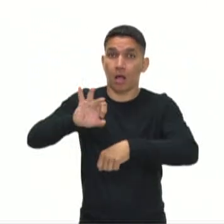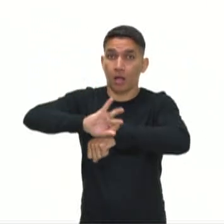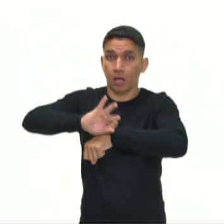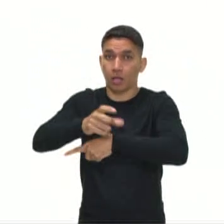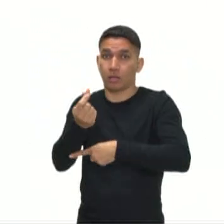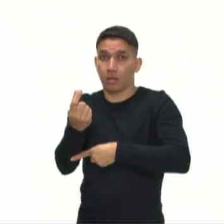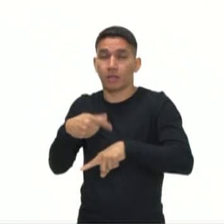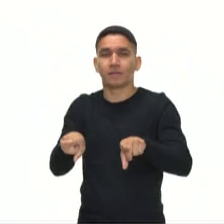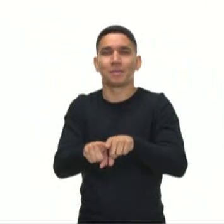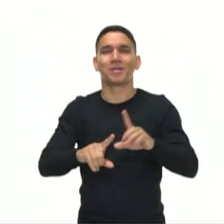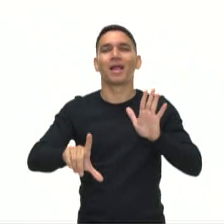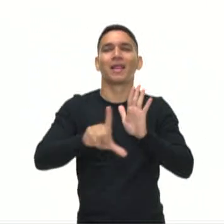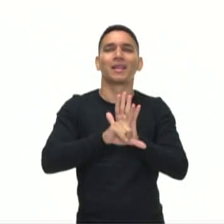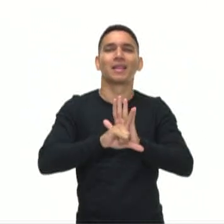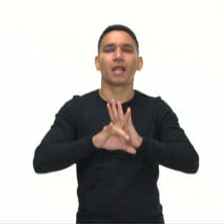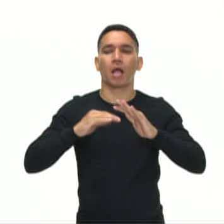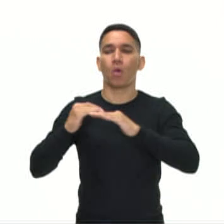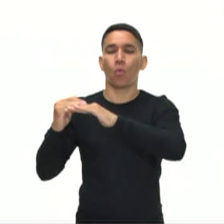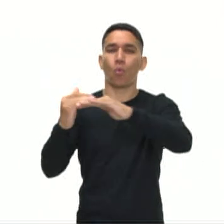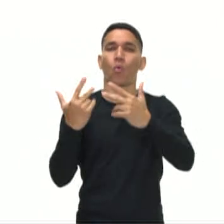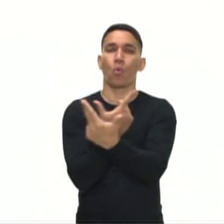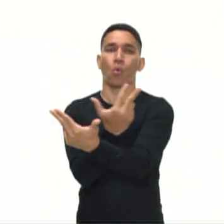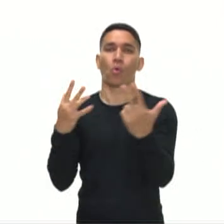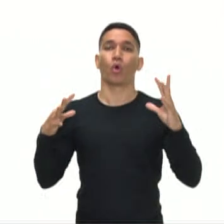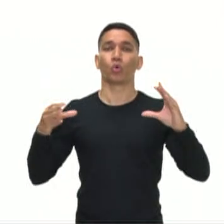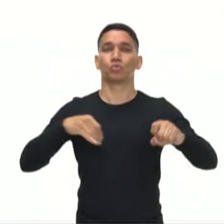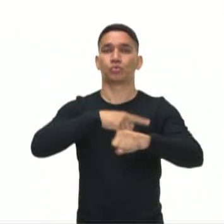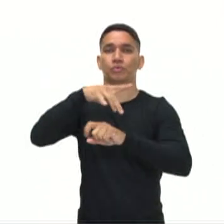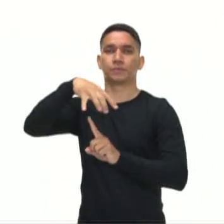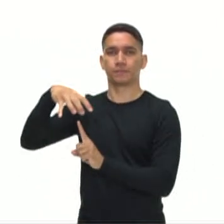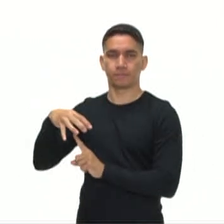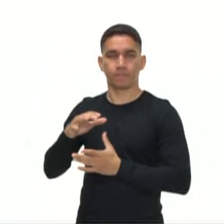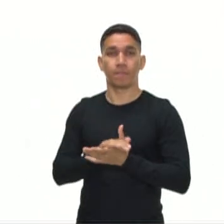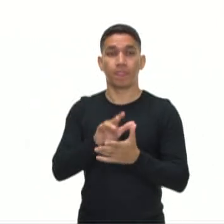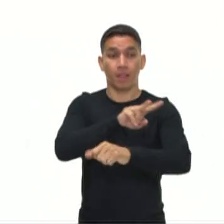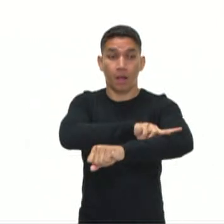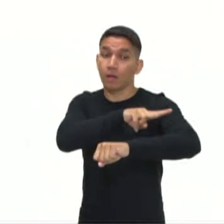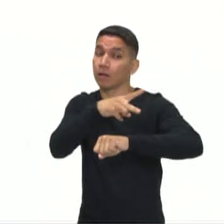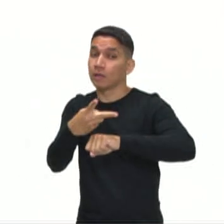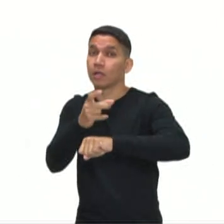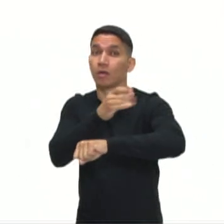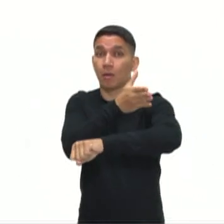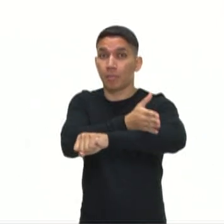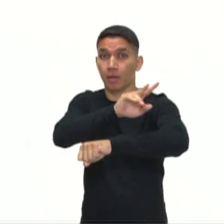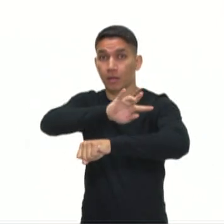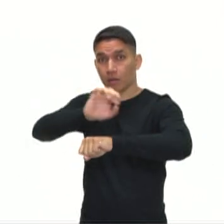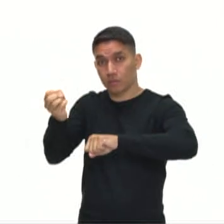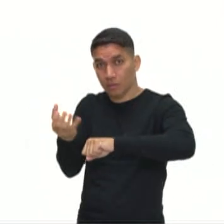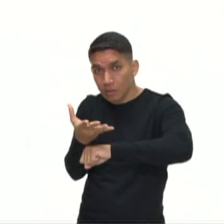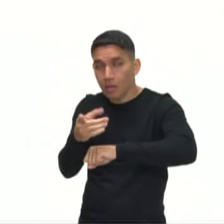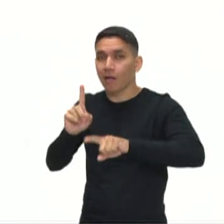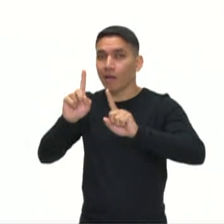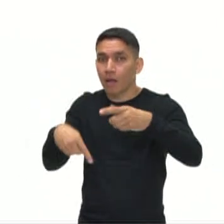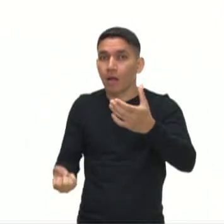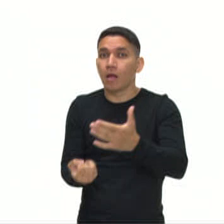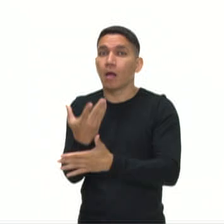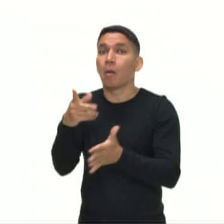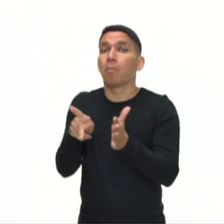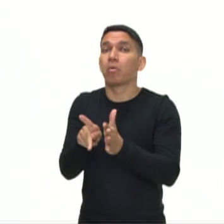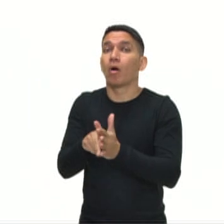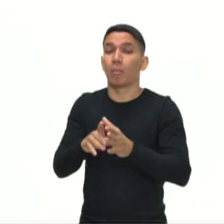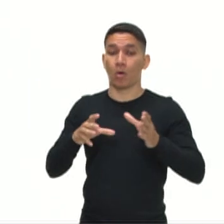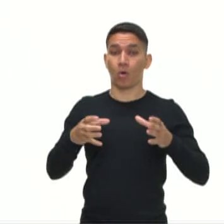para todo o reino. Na passagem da Idade Medieval para a Moderna, a classe social que passou a se dedicar ao comércio foi a